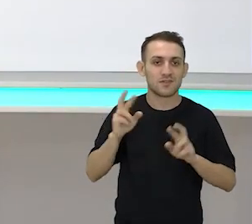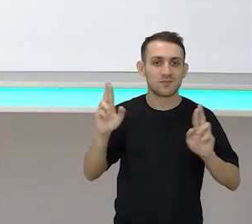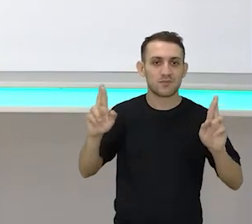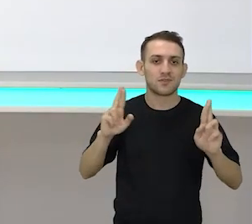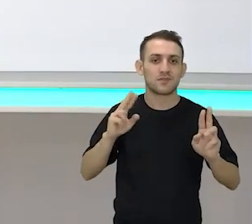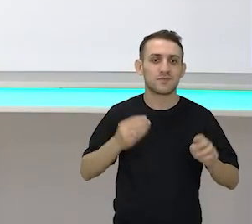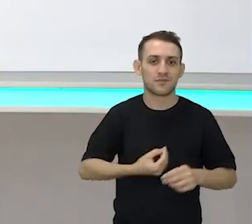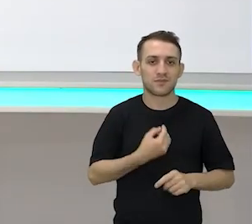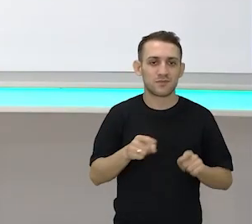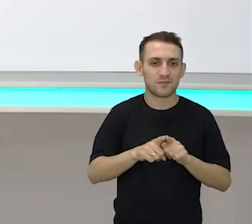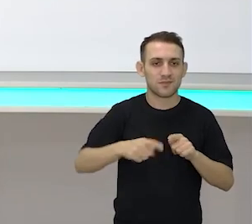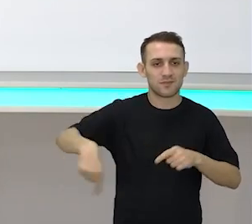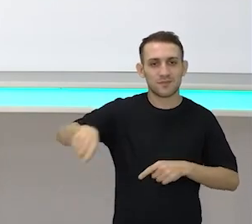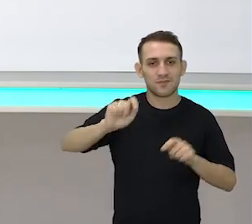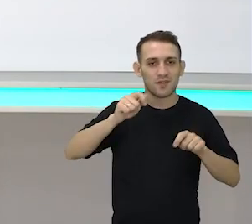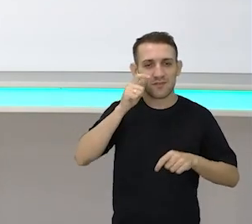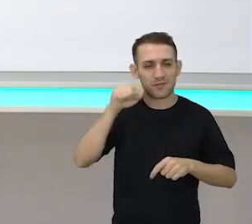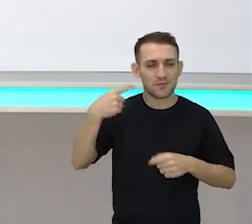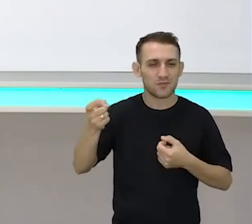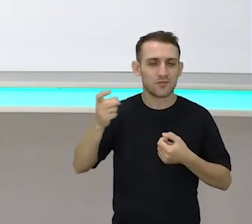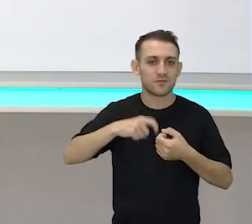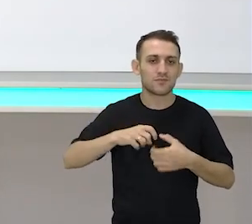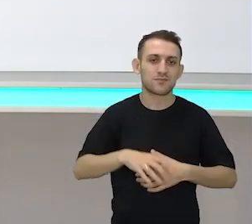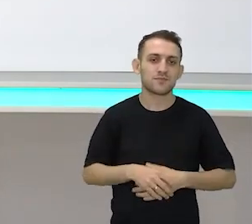vida. Dá uma olhada e a gente já volta a falar.